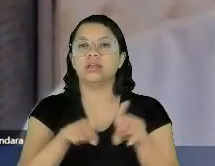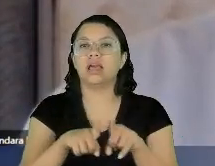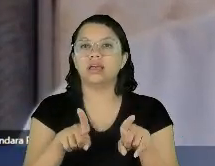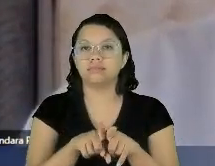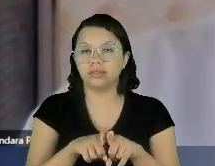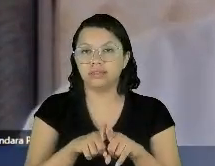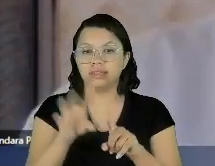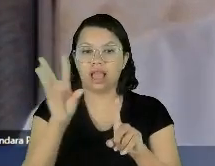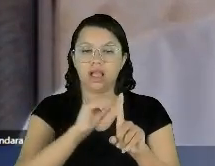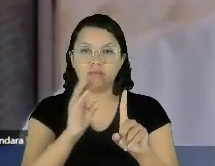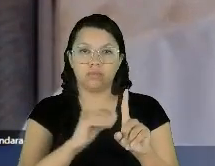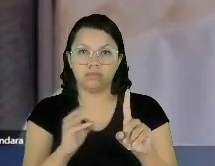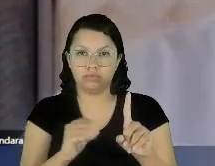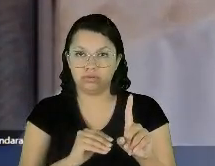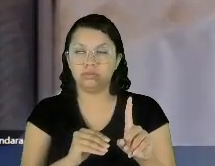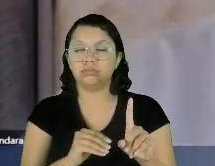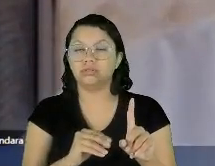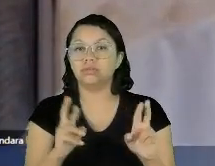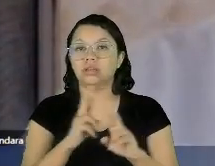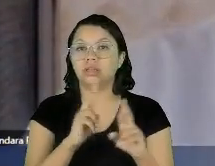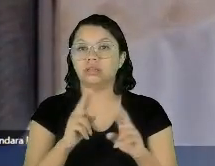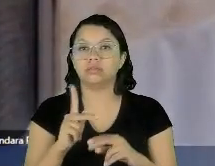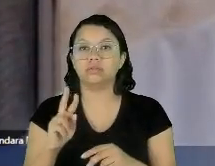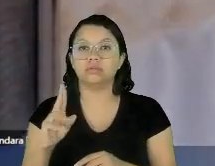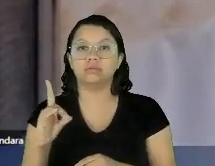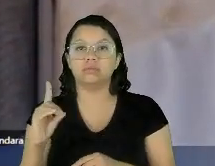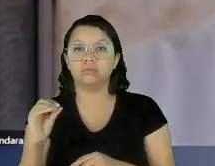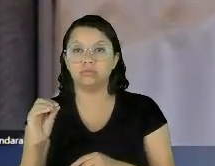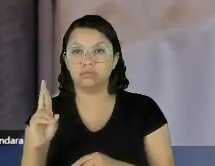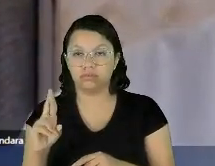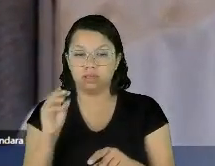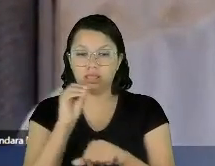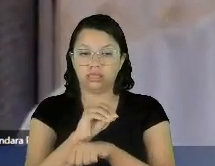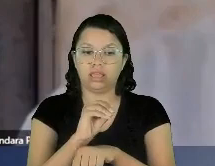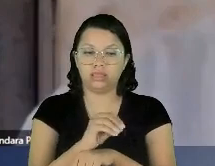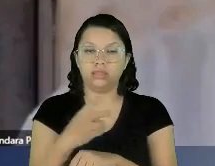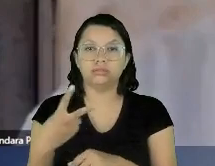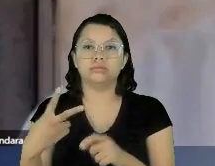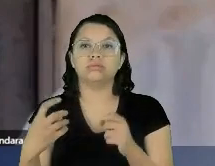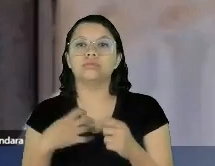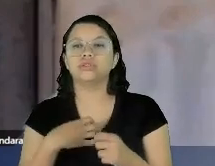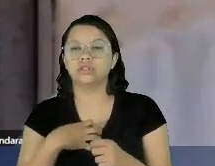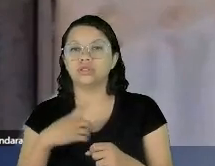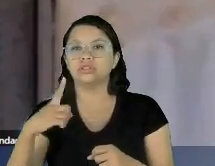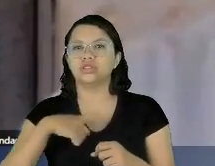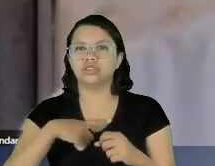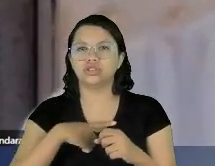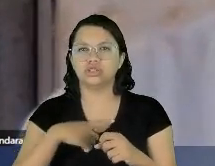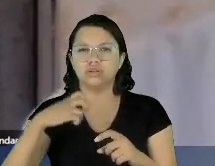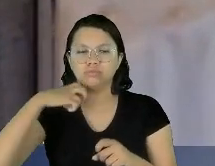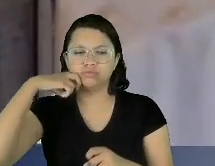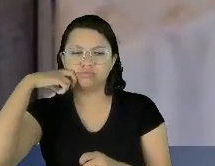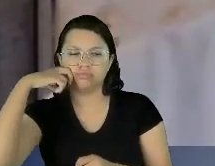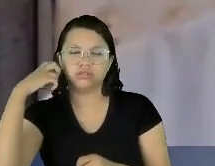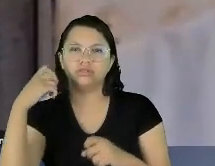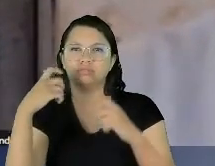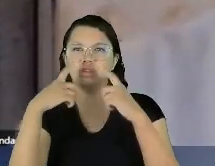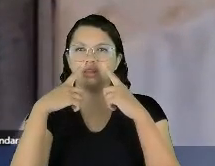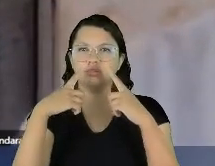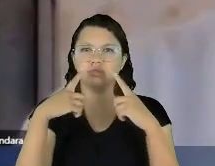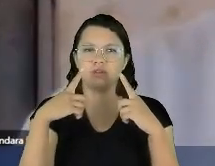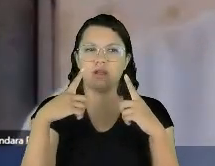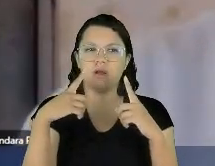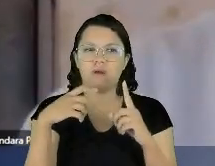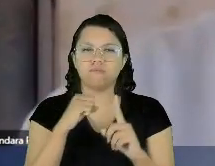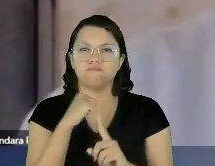estupro e a questão da importunação ofensiva ao pudor era tratada de duas formas. Se havia constrangimento com emprego de violência